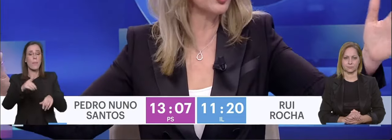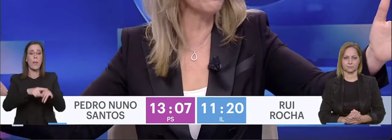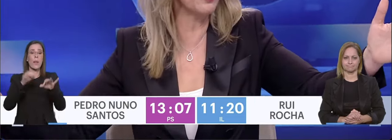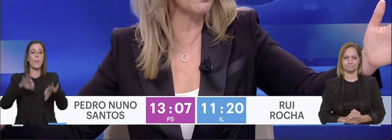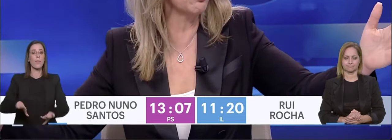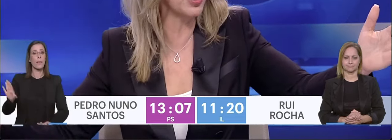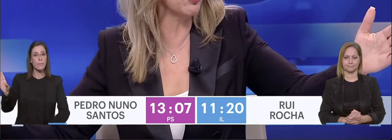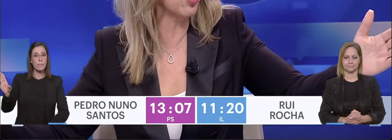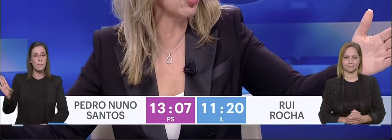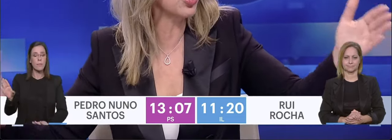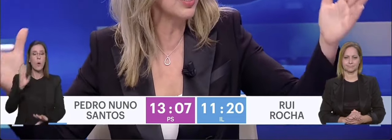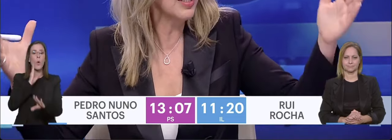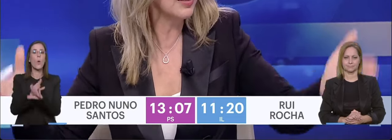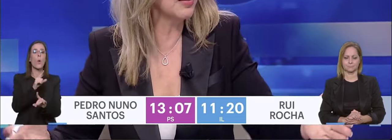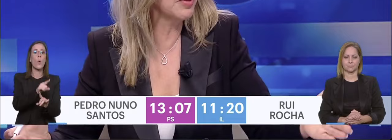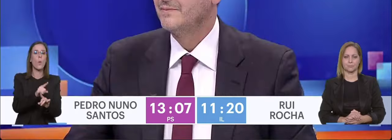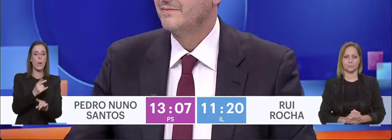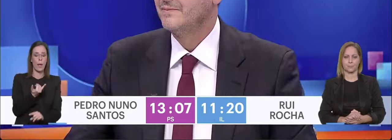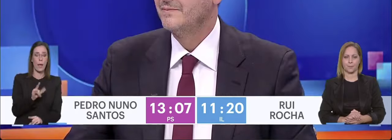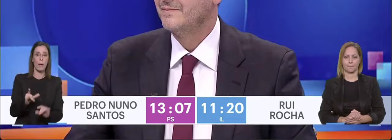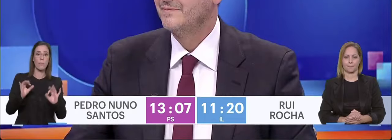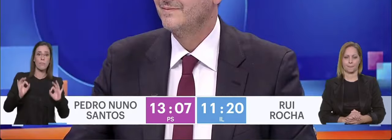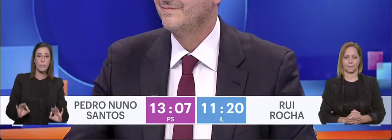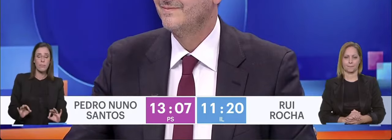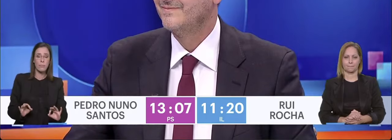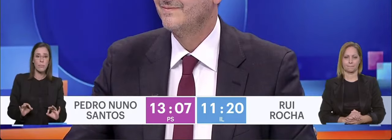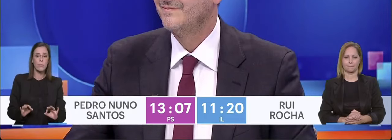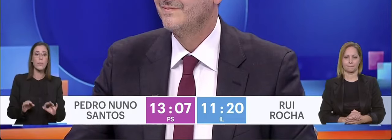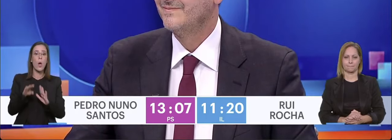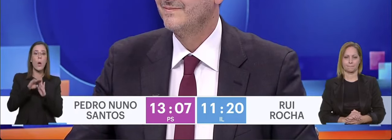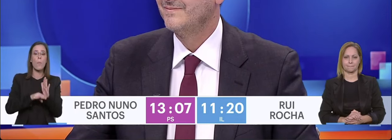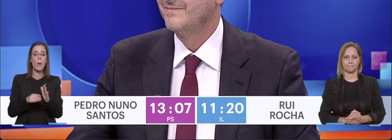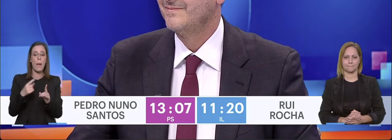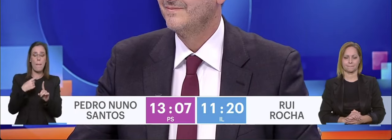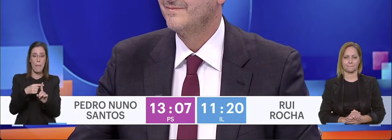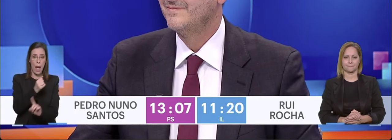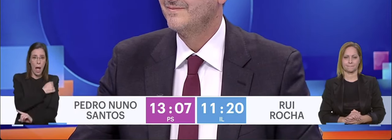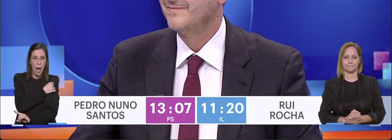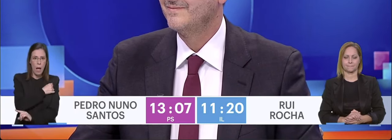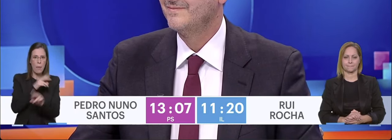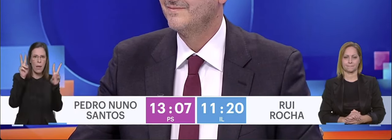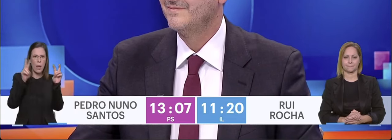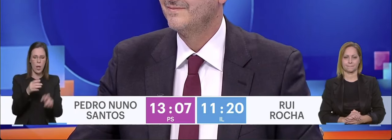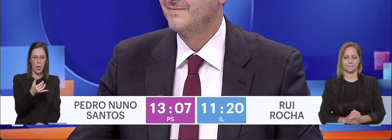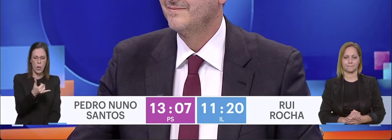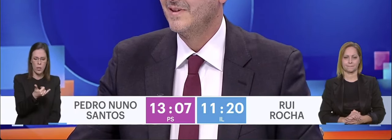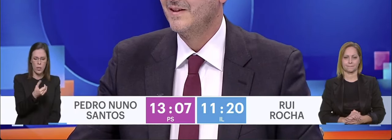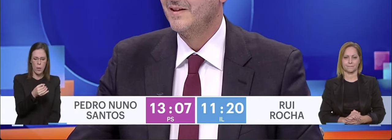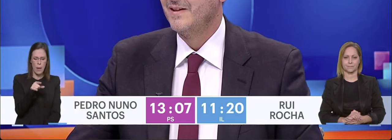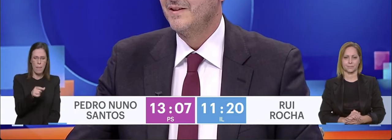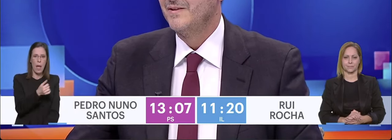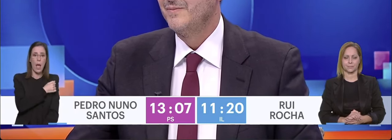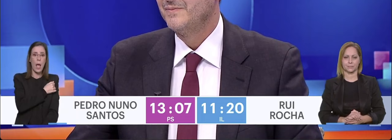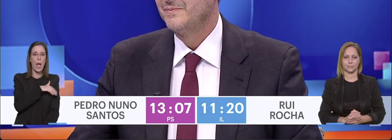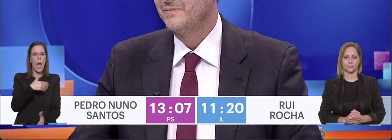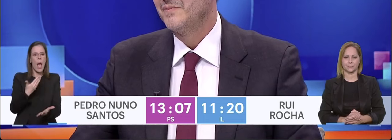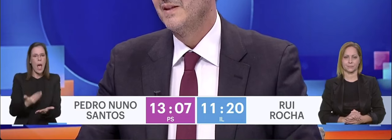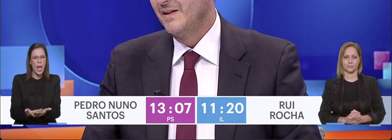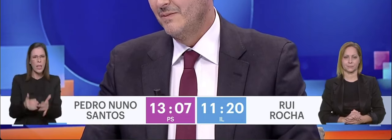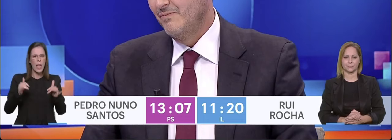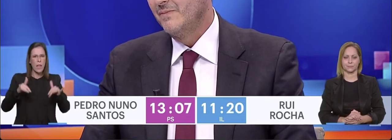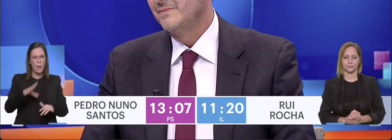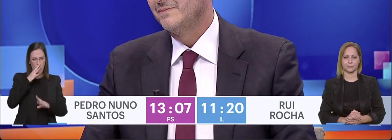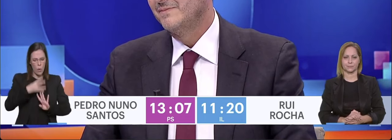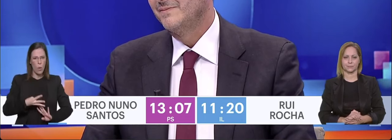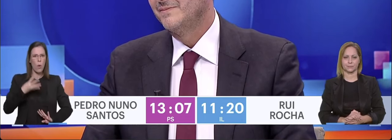terminou deixa-me perguntar a rui rocha terminar ou acabar com o programa mais habitação 250.000 casas até até ao final da